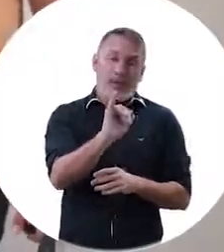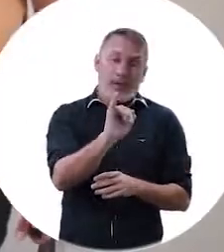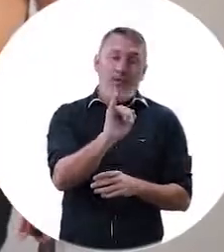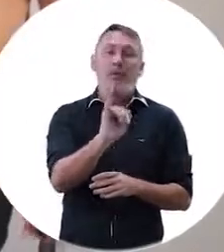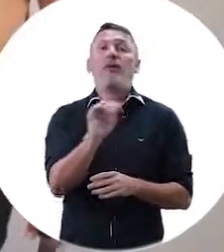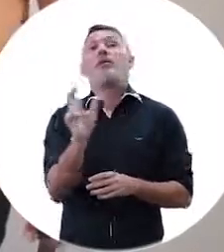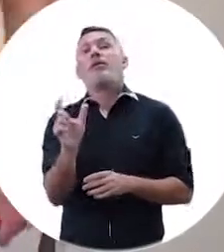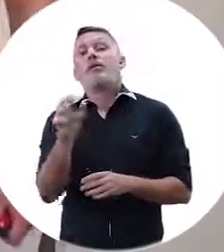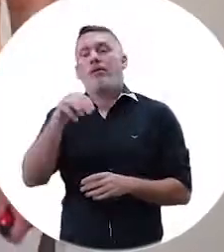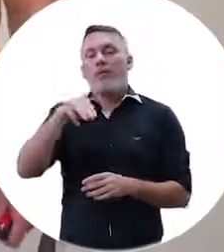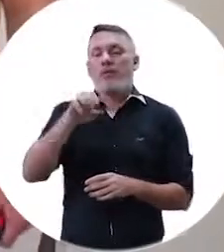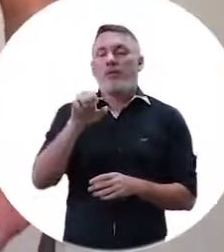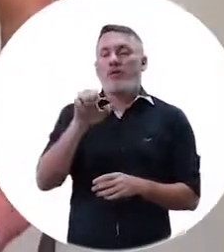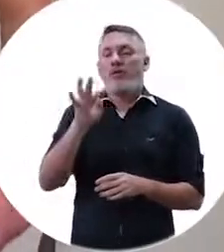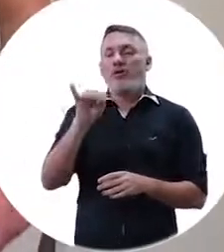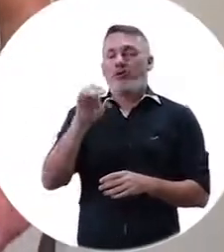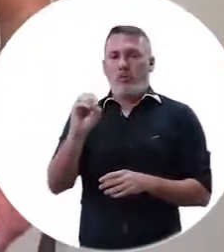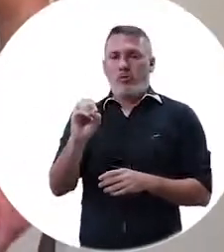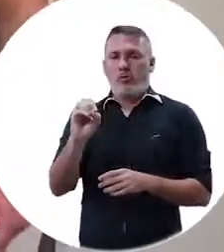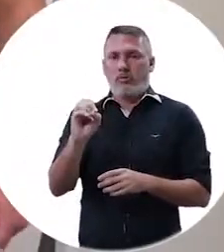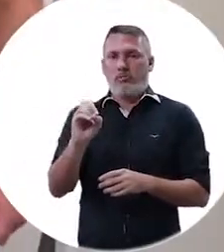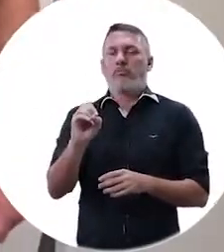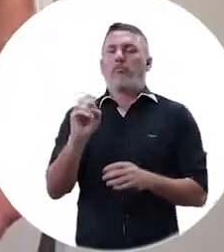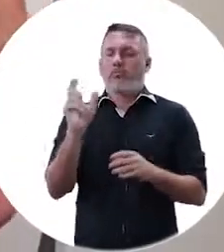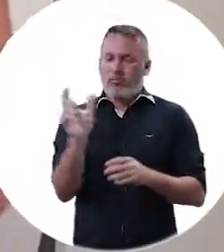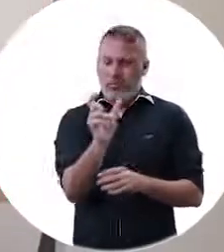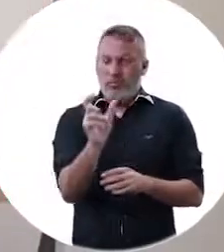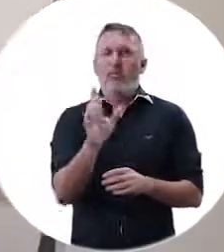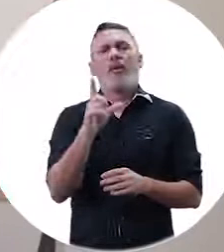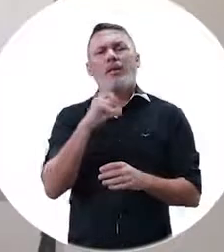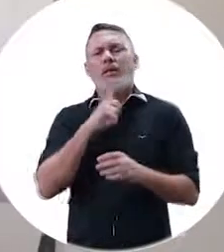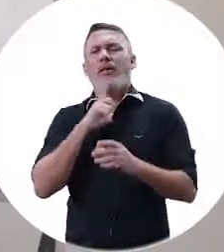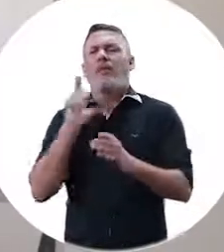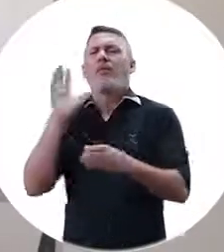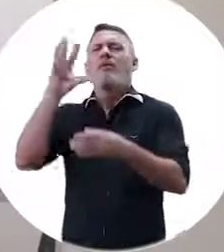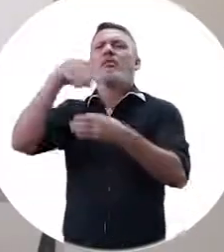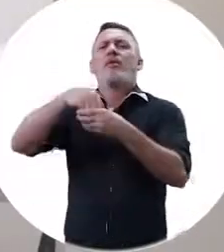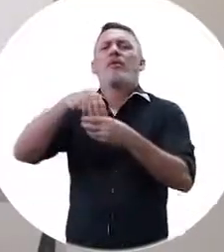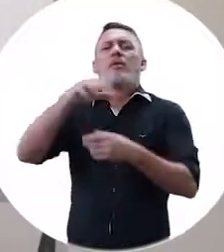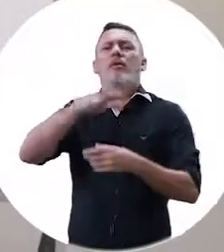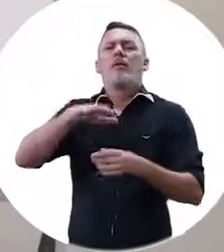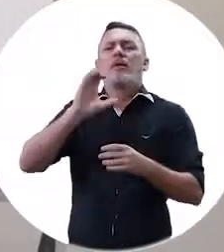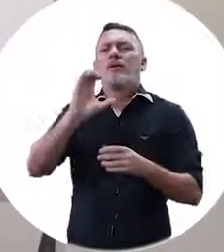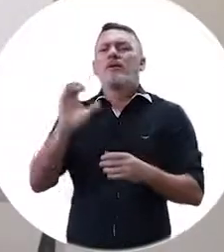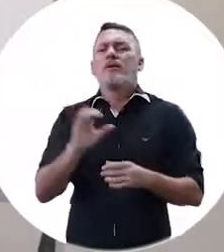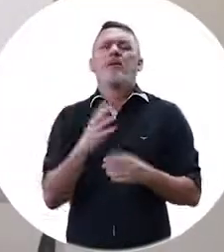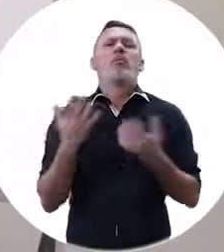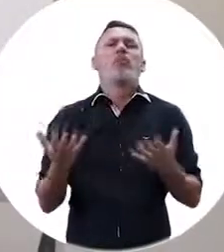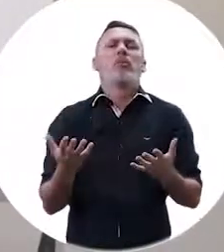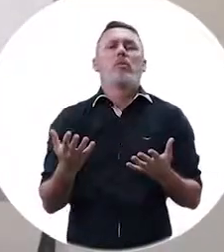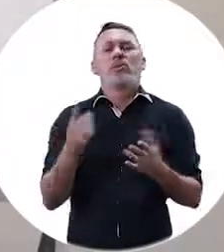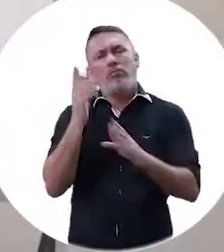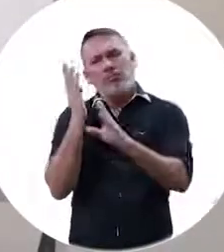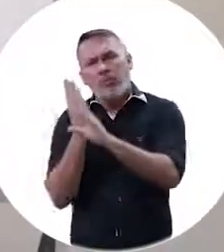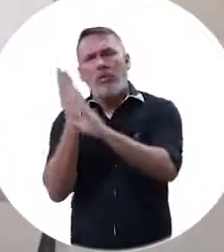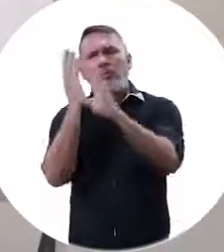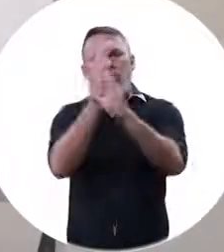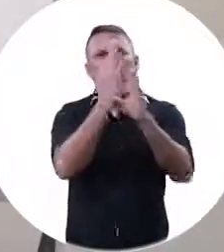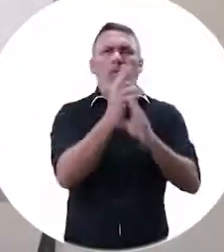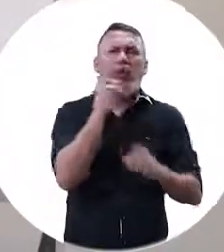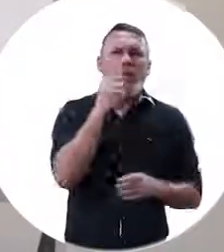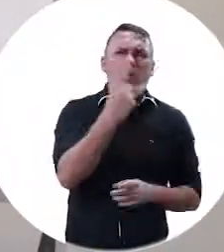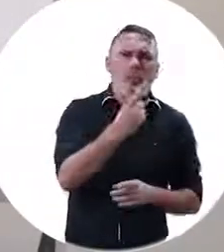Trimetil. Esses radicais estão em quais carbonos? Carbono 1, carbono 2 e carbono